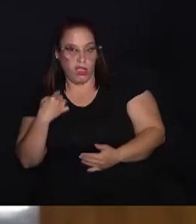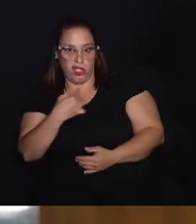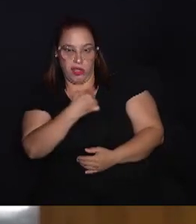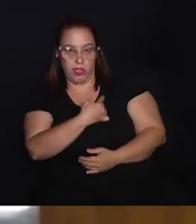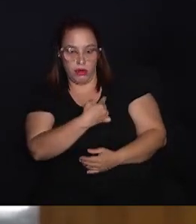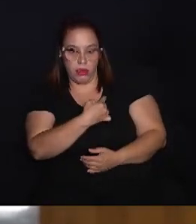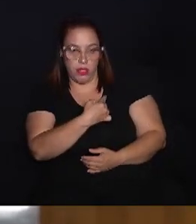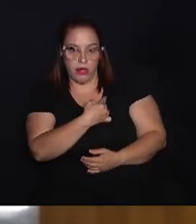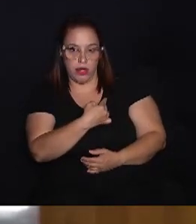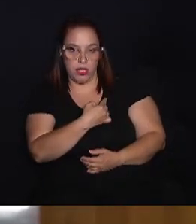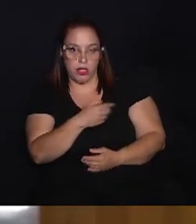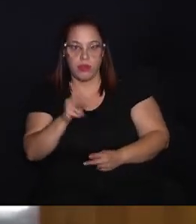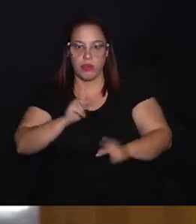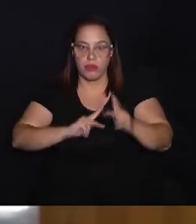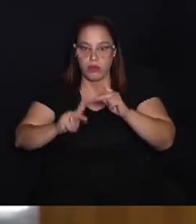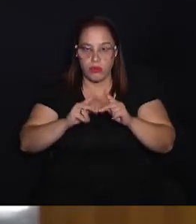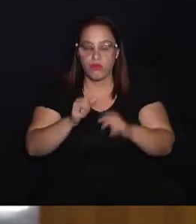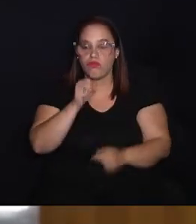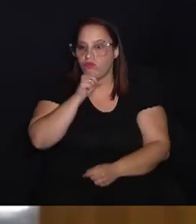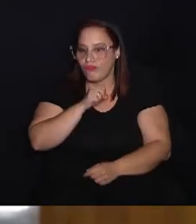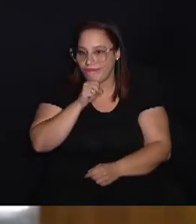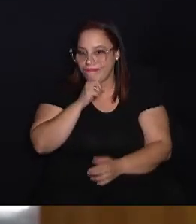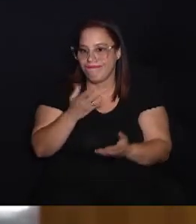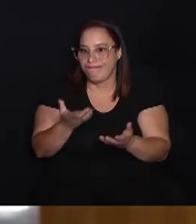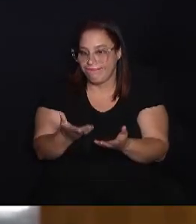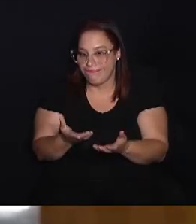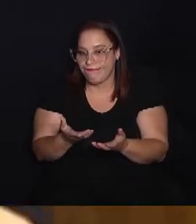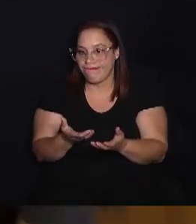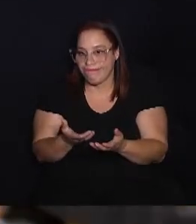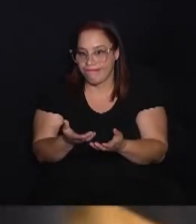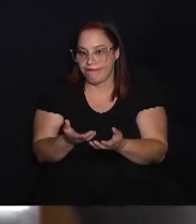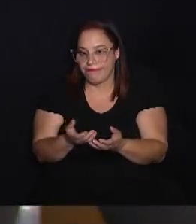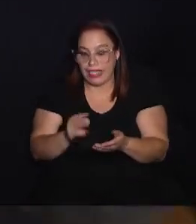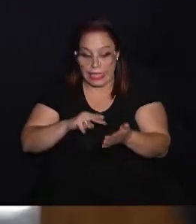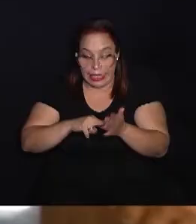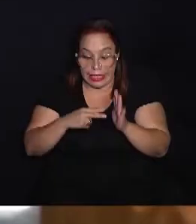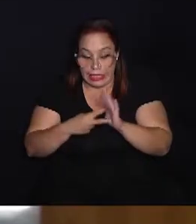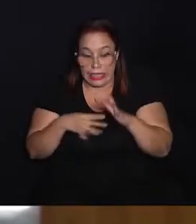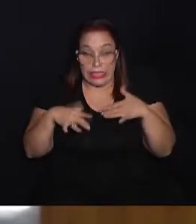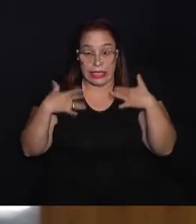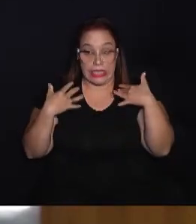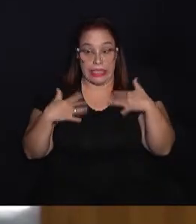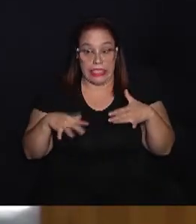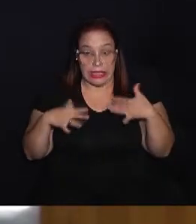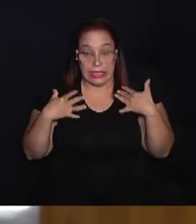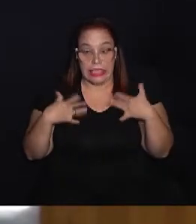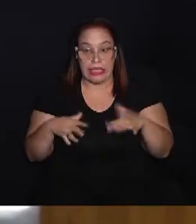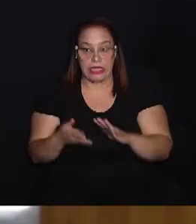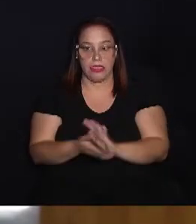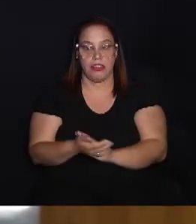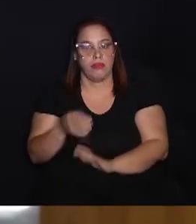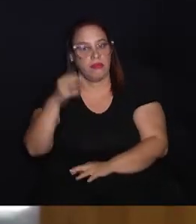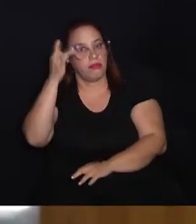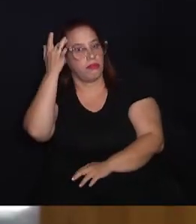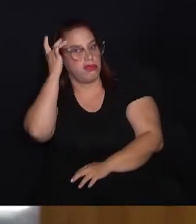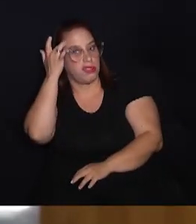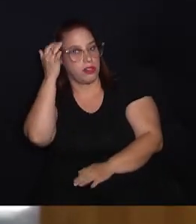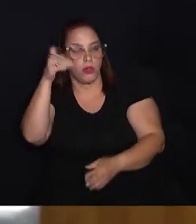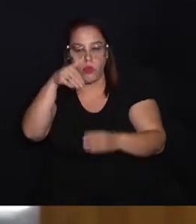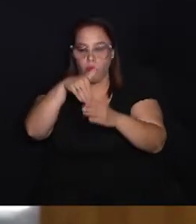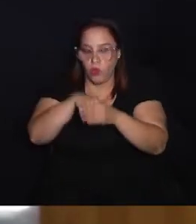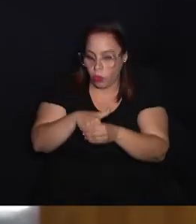apoio. De manhã foi bastante, agora no período da tarde caiu um pouquinho, mas a gente tem a possibilidade ainda de receber mais alguém. Assim a gente consegue